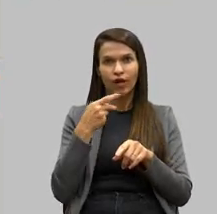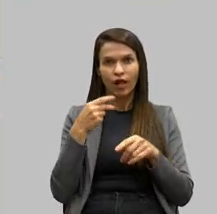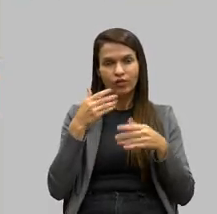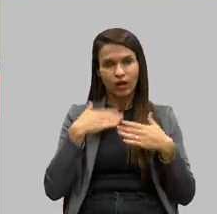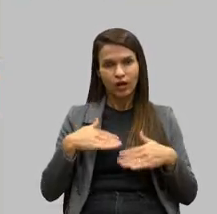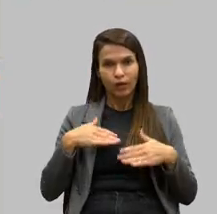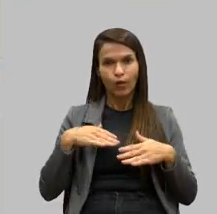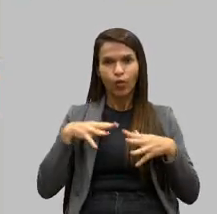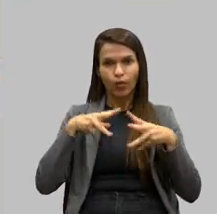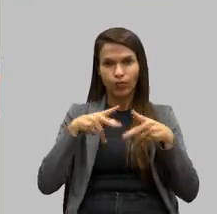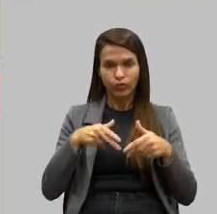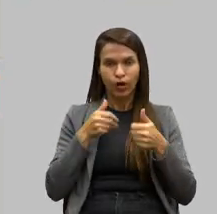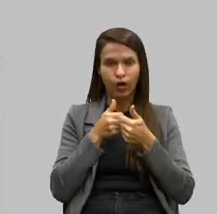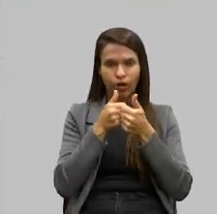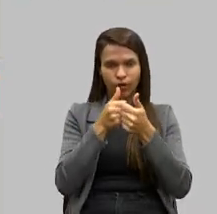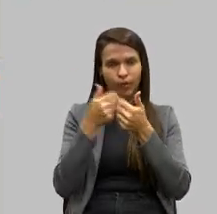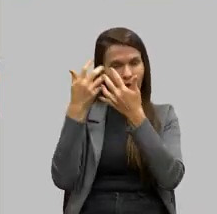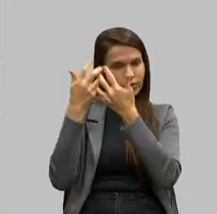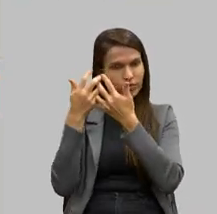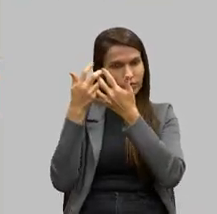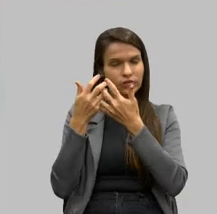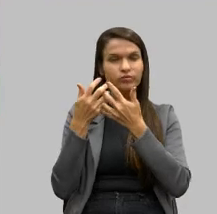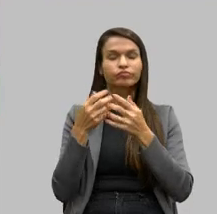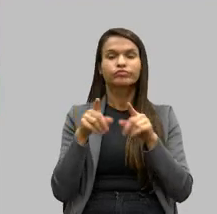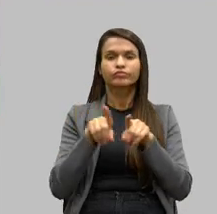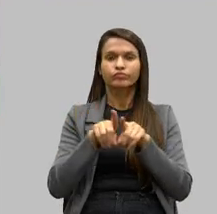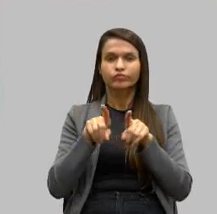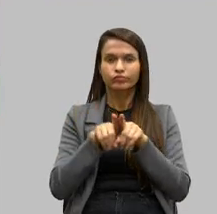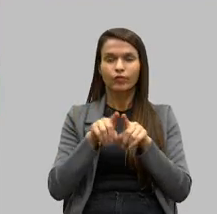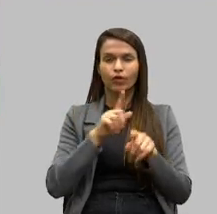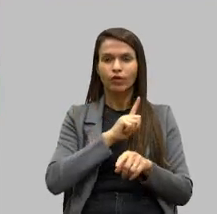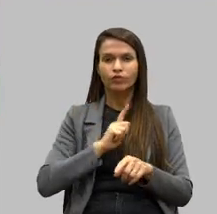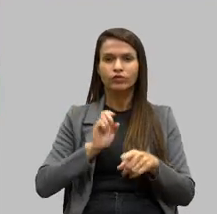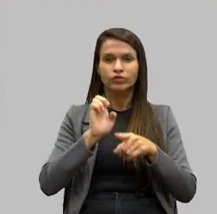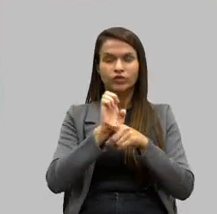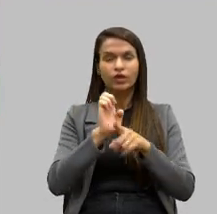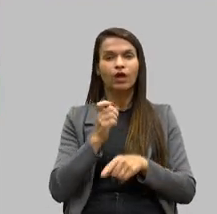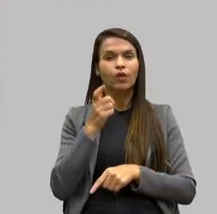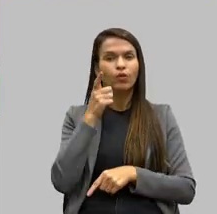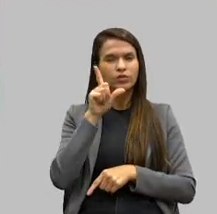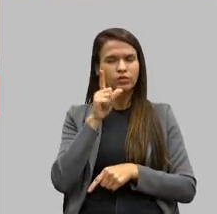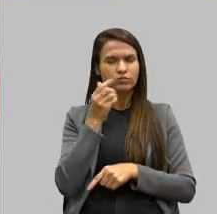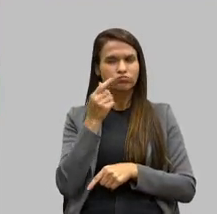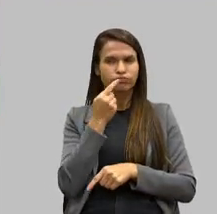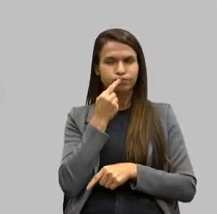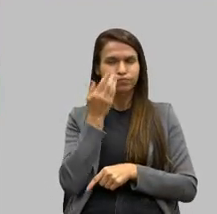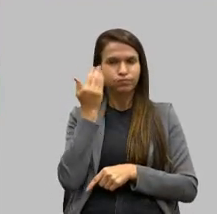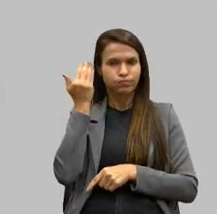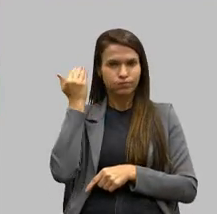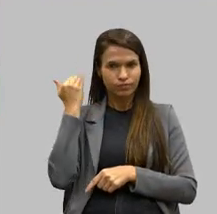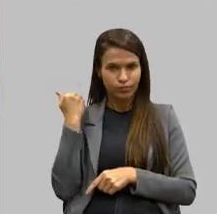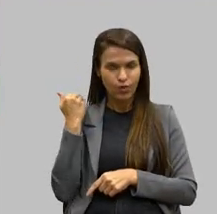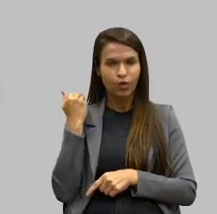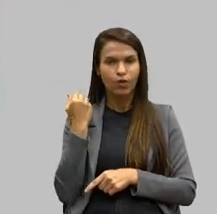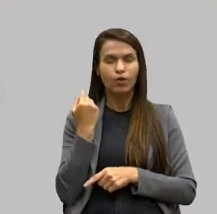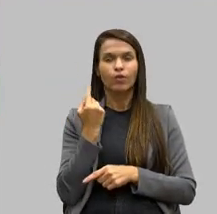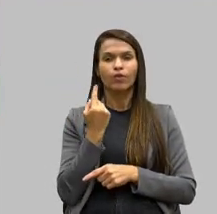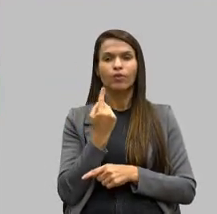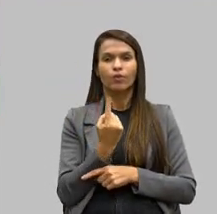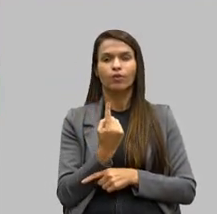acompanhar a minha linha de raciocínio, ao mesmo tempo, o governo do Estado conseguiu, há poucos dias, uma